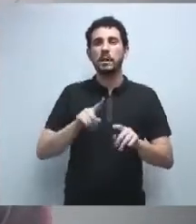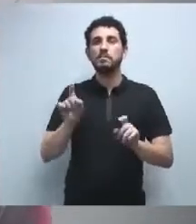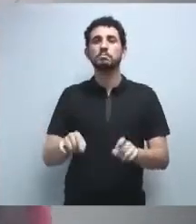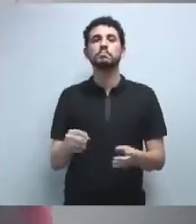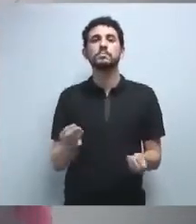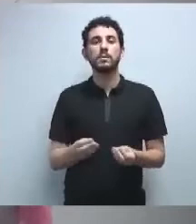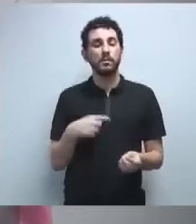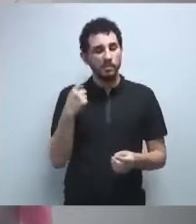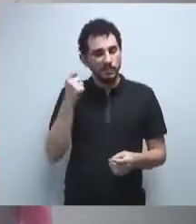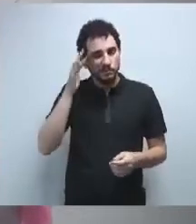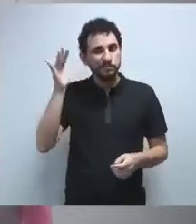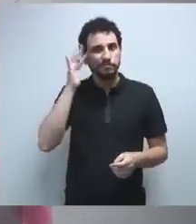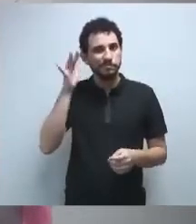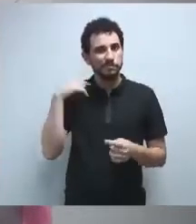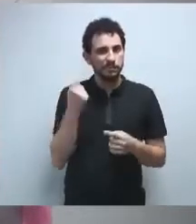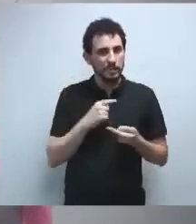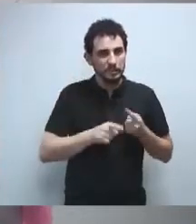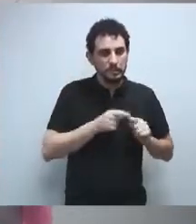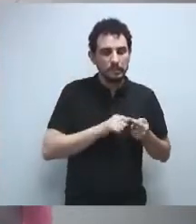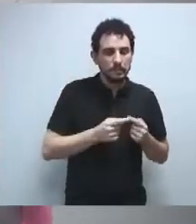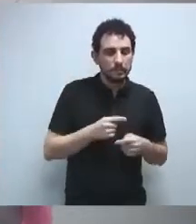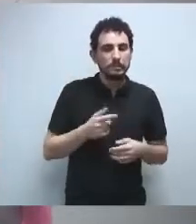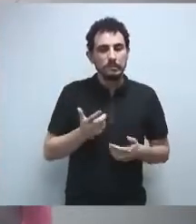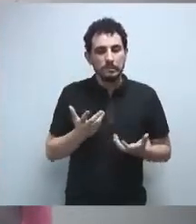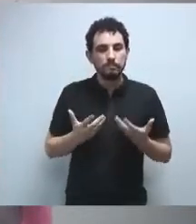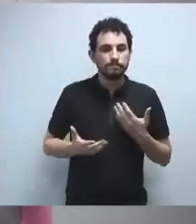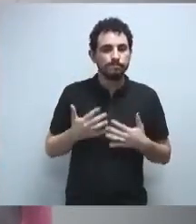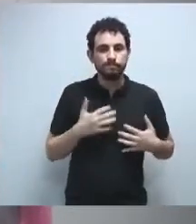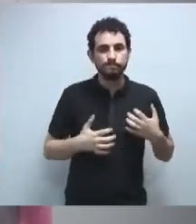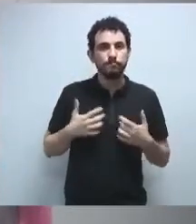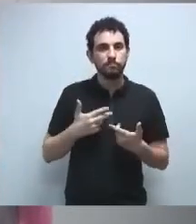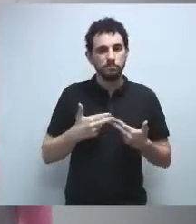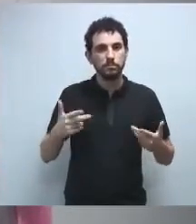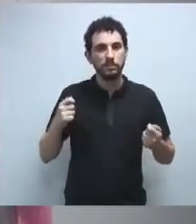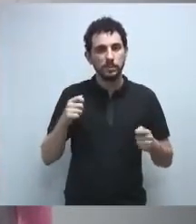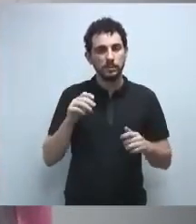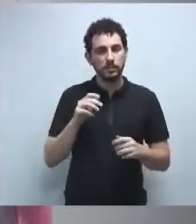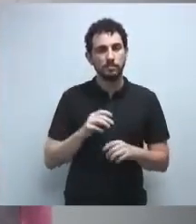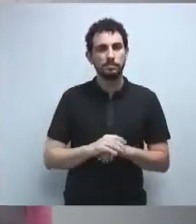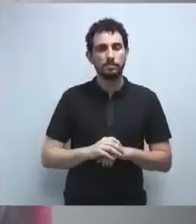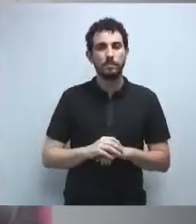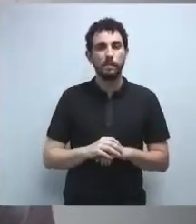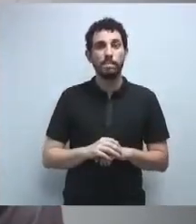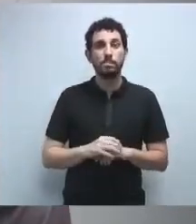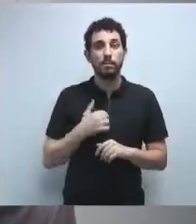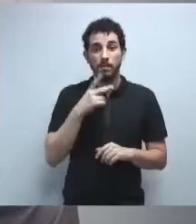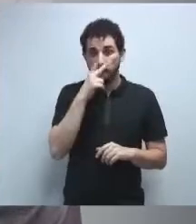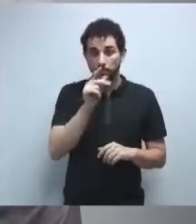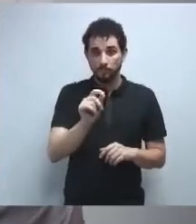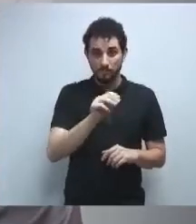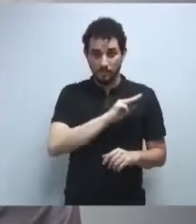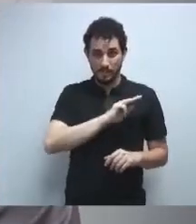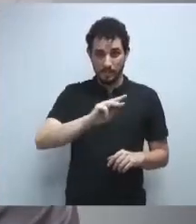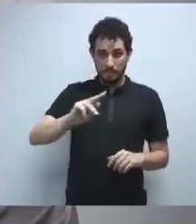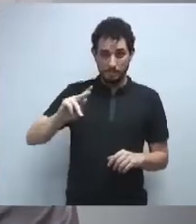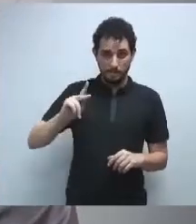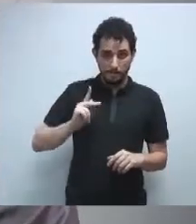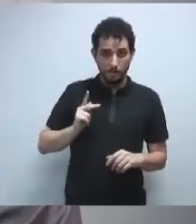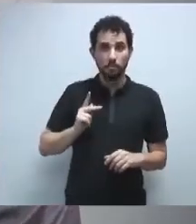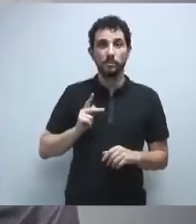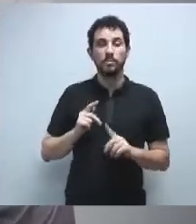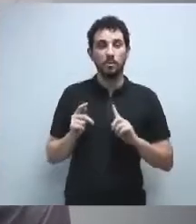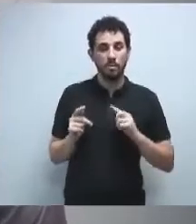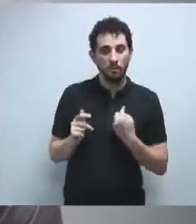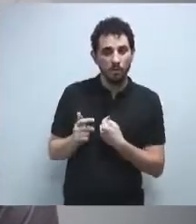que nós temos que nos fazer as nós a nós mesmos eu acho que o ministério público